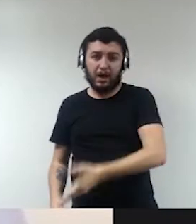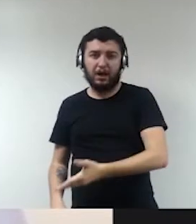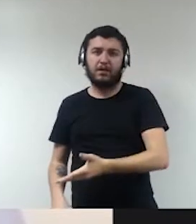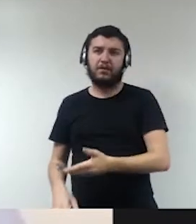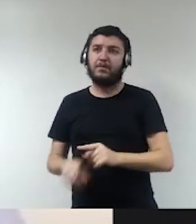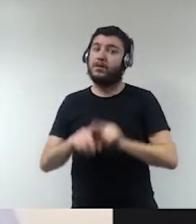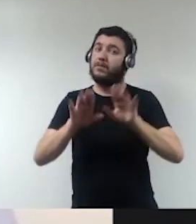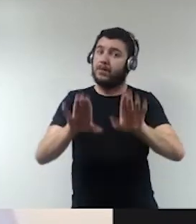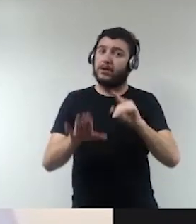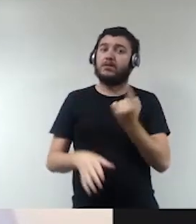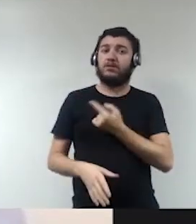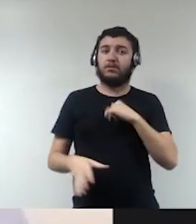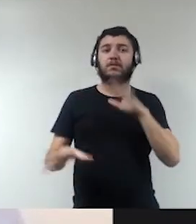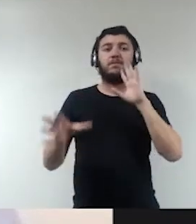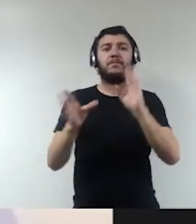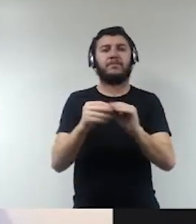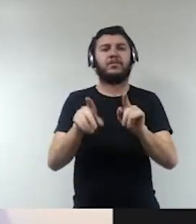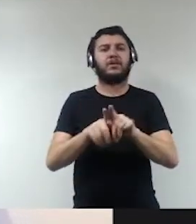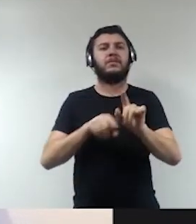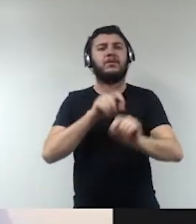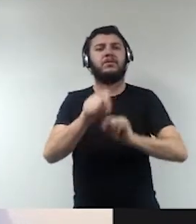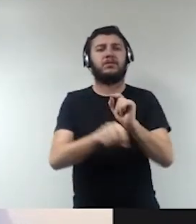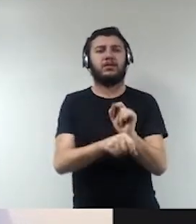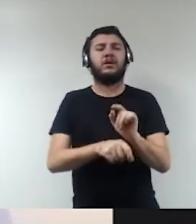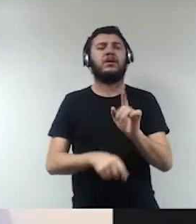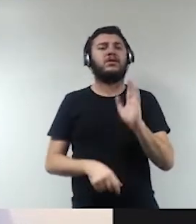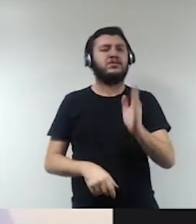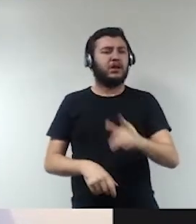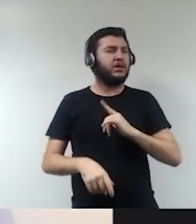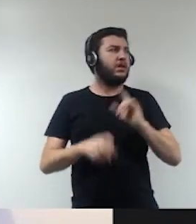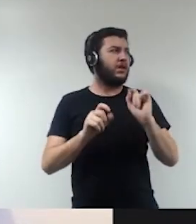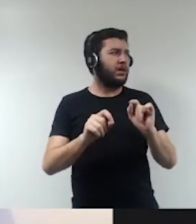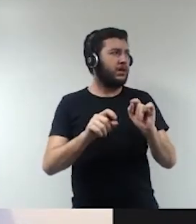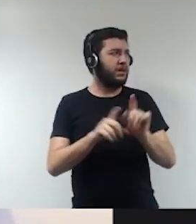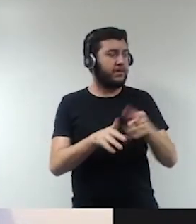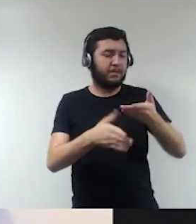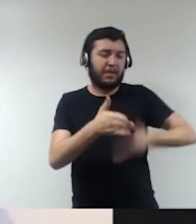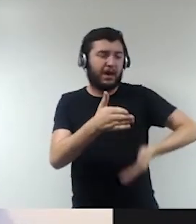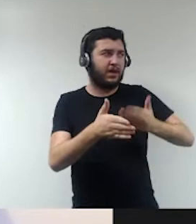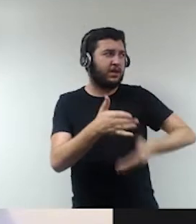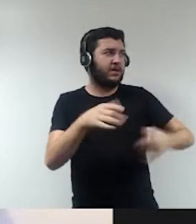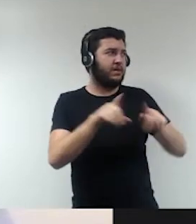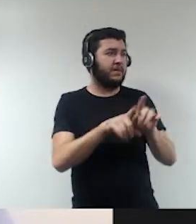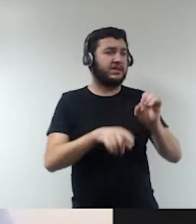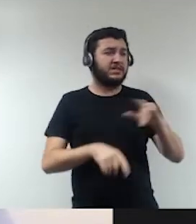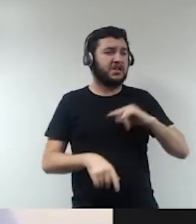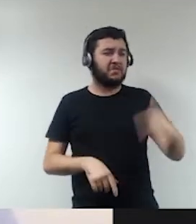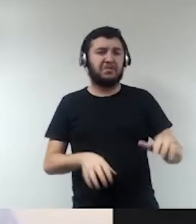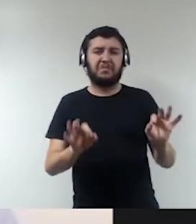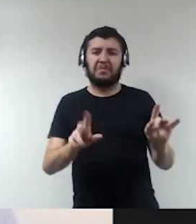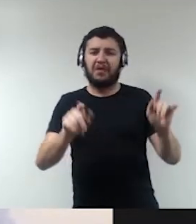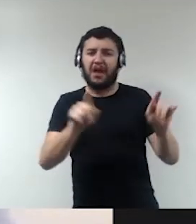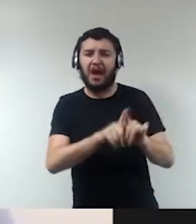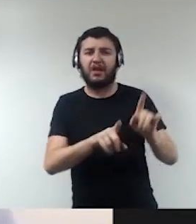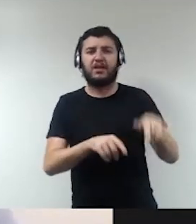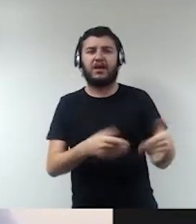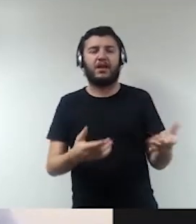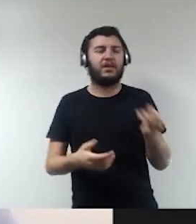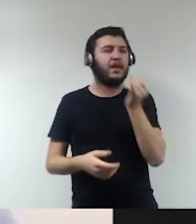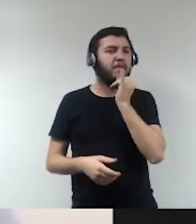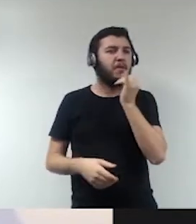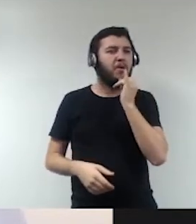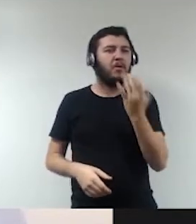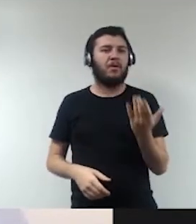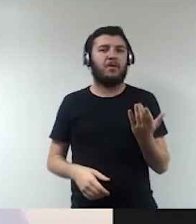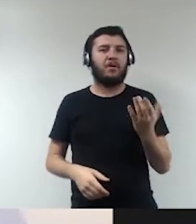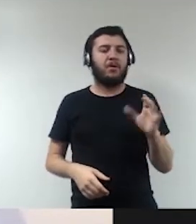composição, necessariamente há uma tendência de perdas. Porque se não for para ter composição, o que eu quero é o resultado de um julgamento, e aí